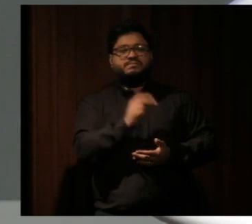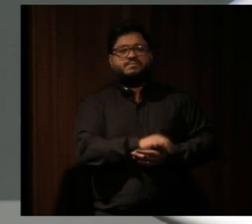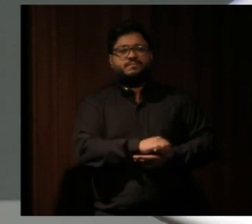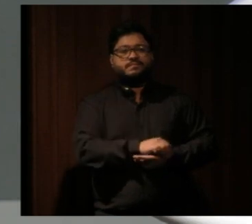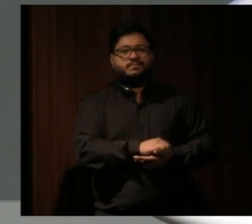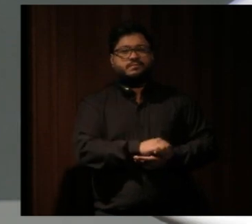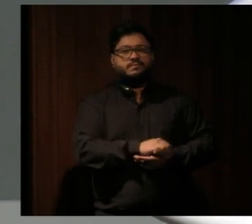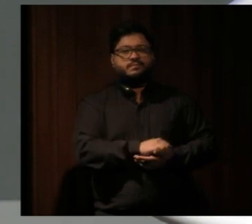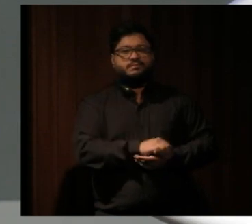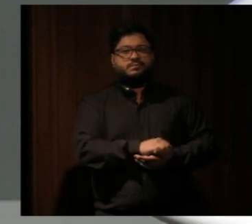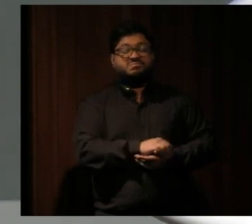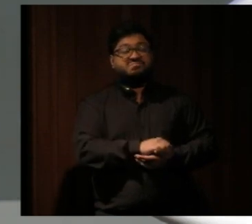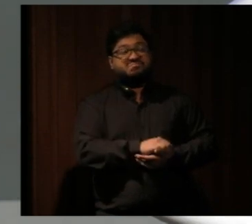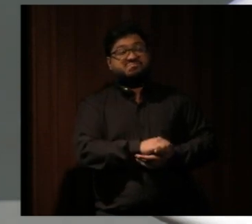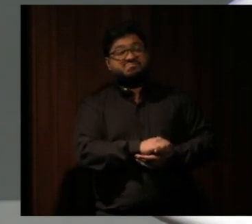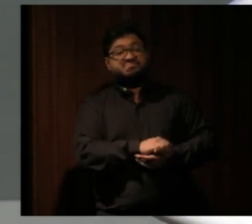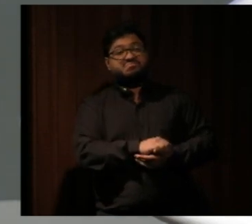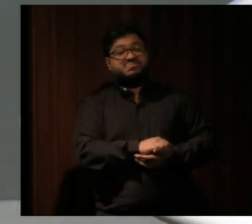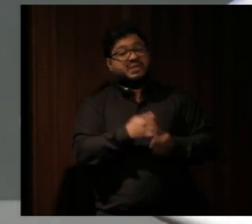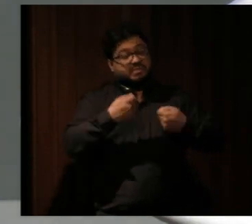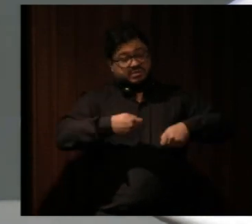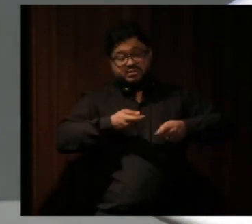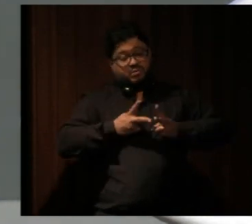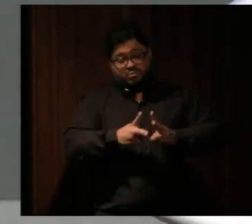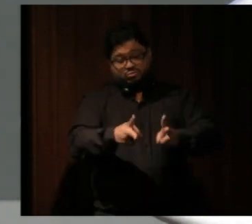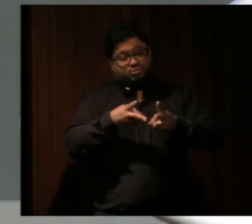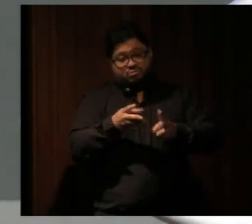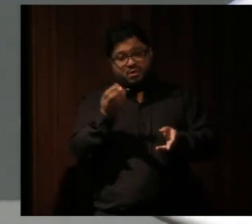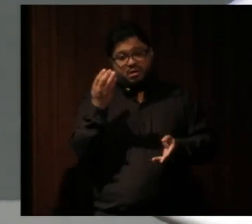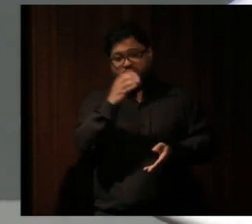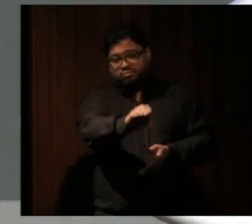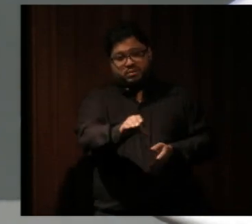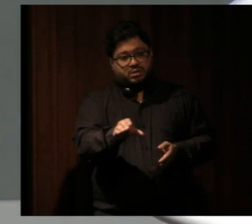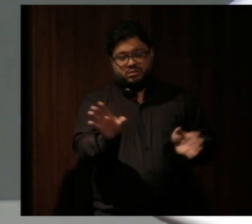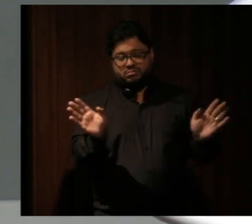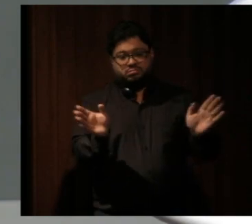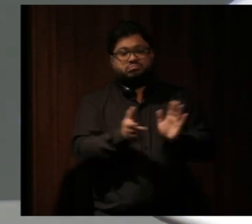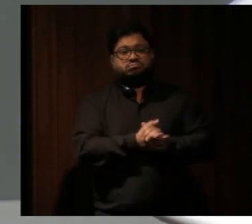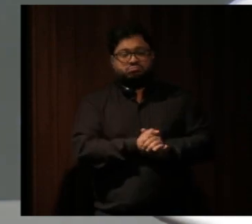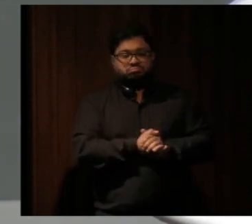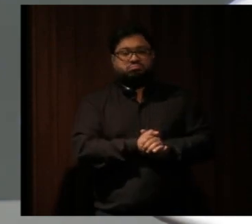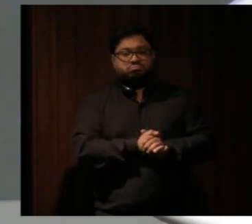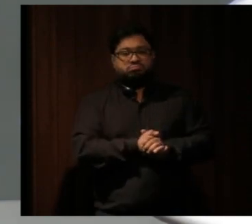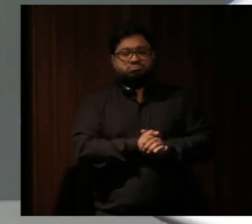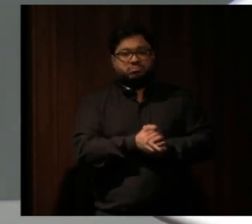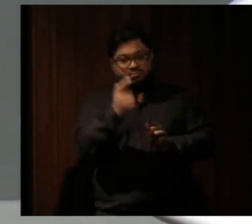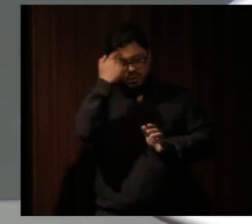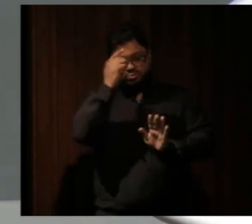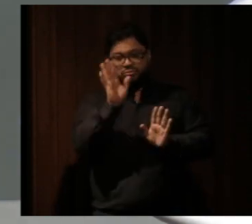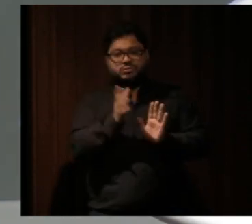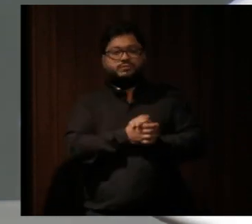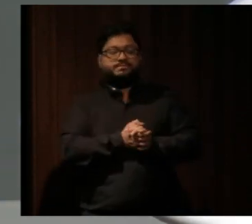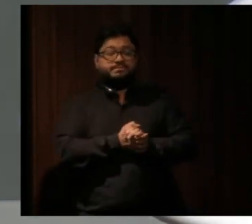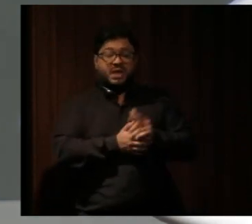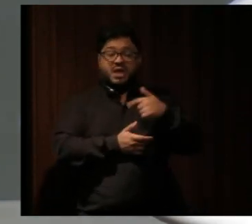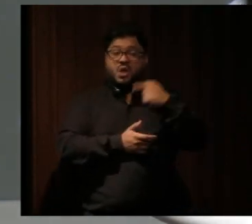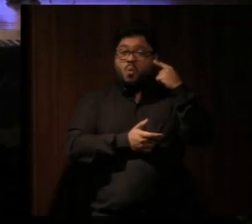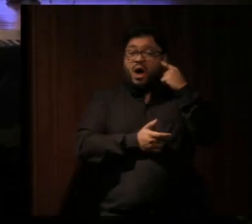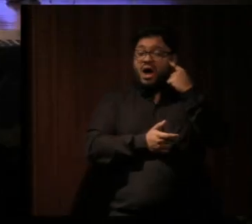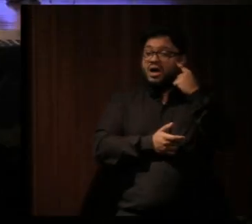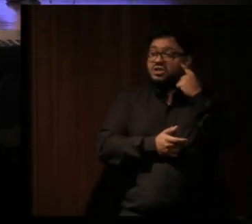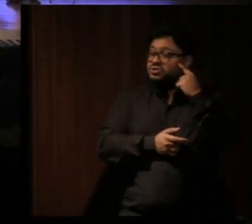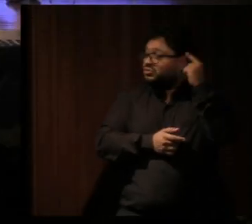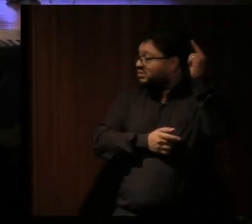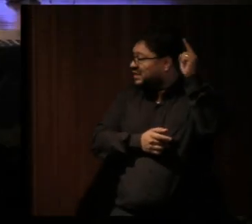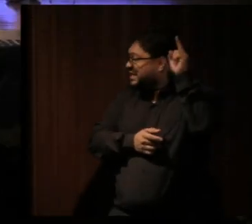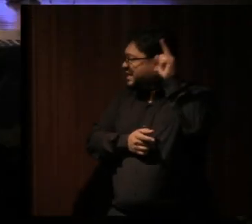eh eles vão ter que continuar sendo publicados de qualquer forma acho que penso isso eu acho que é